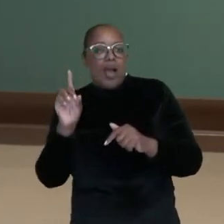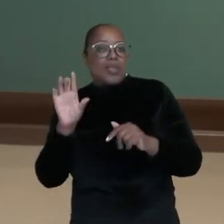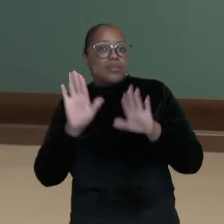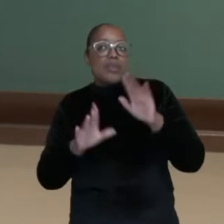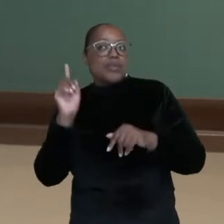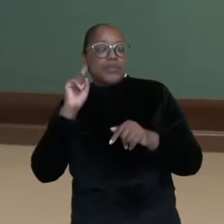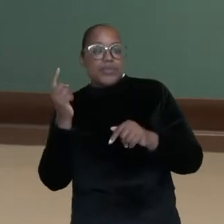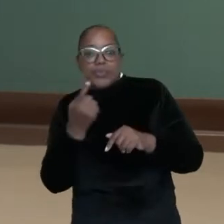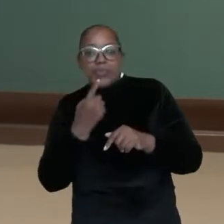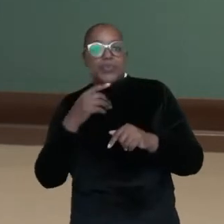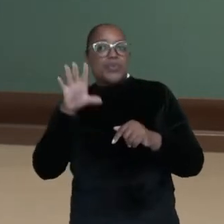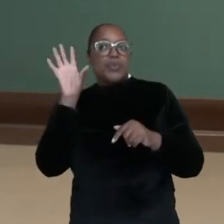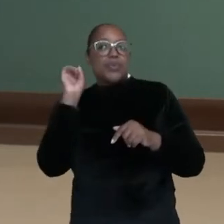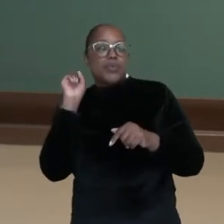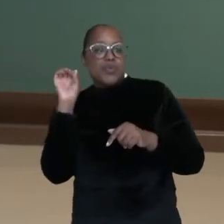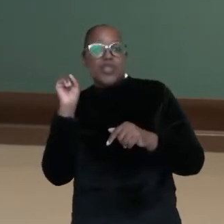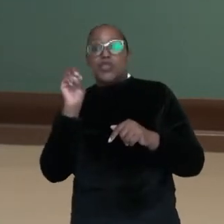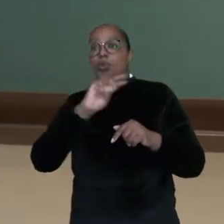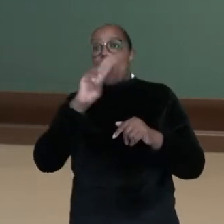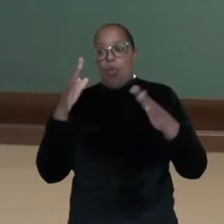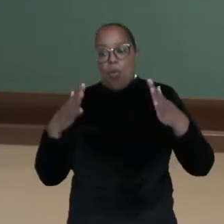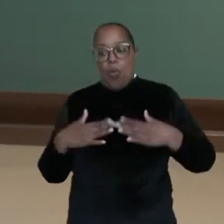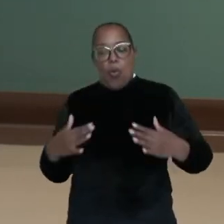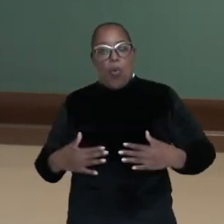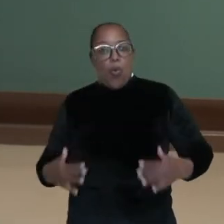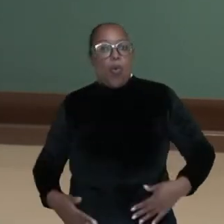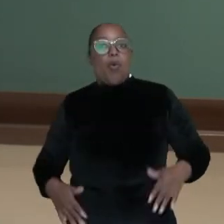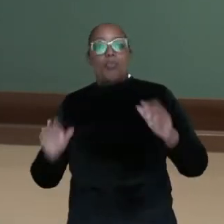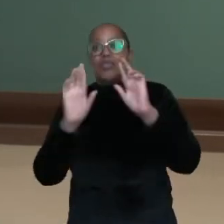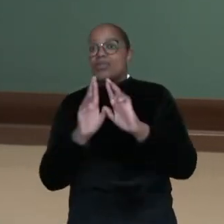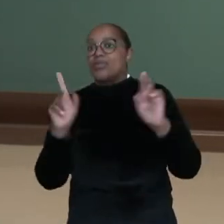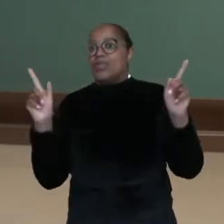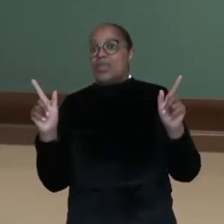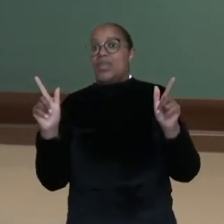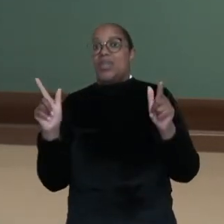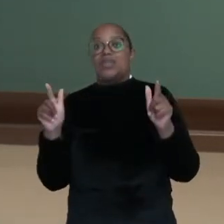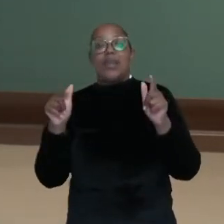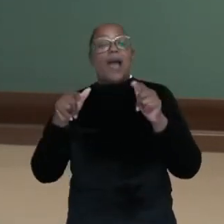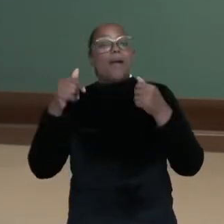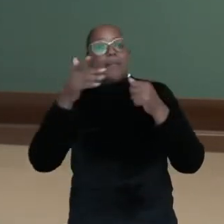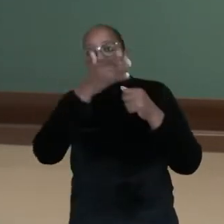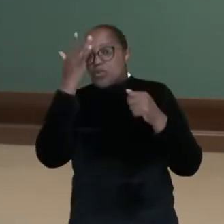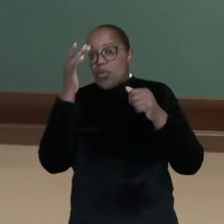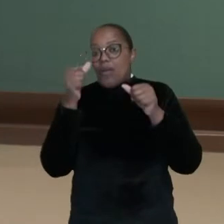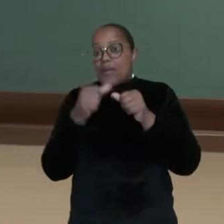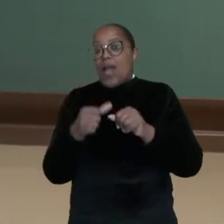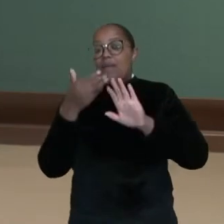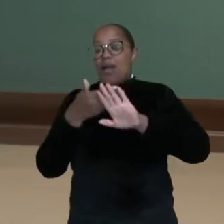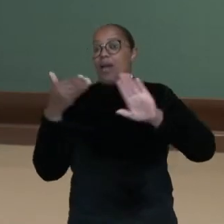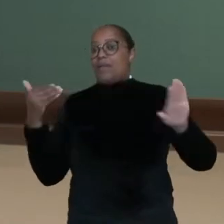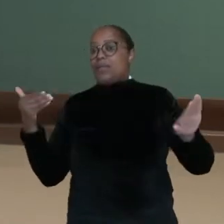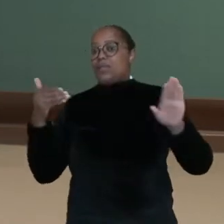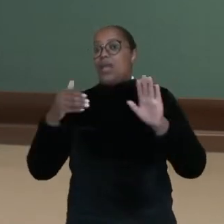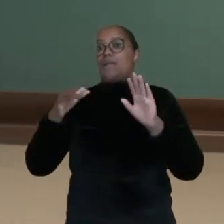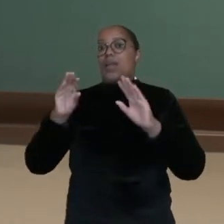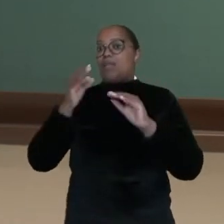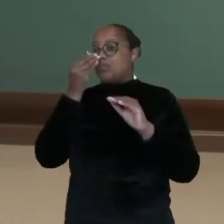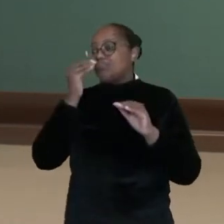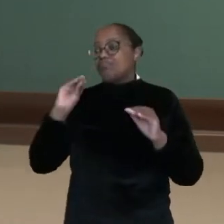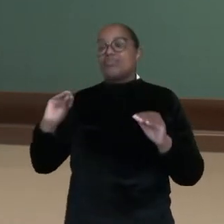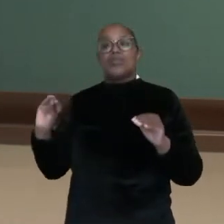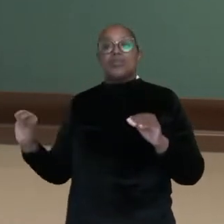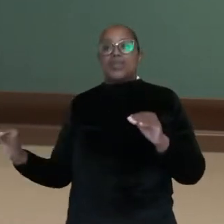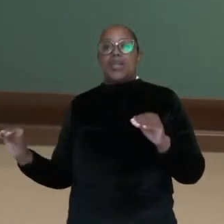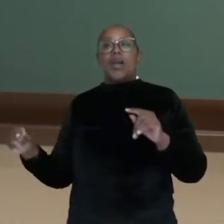audição, à visão, um corpo diferente era mal visto, era isolado, né? Justamente porque eles estavam